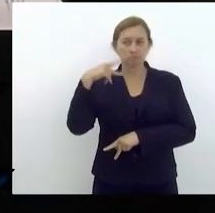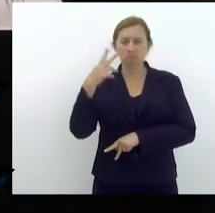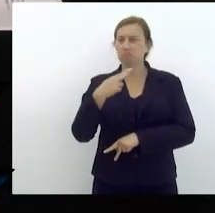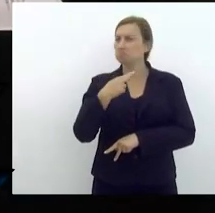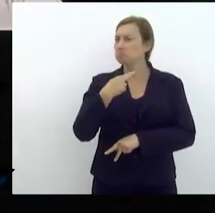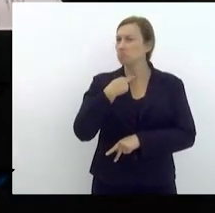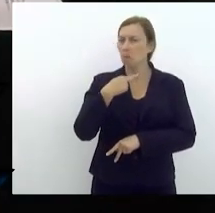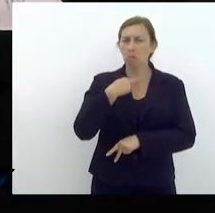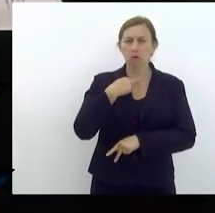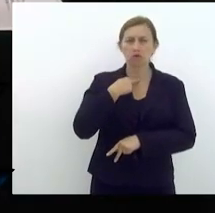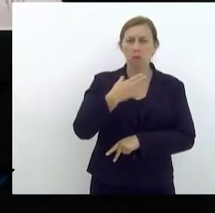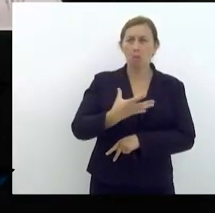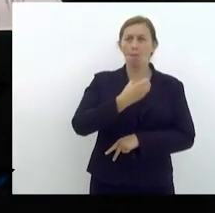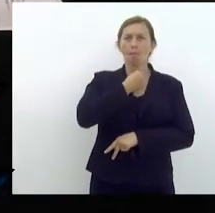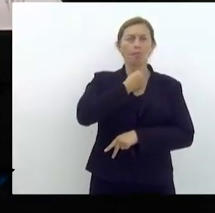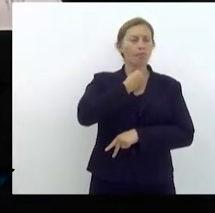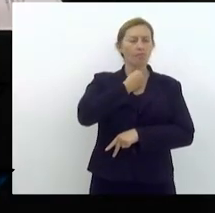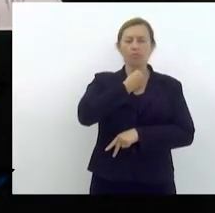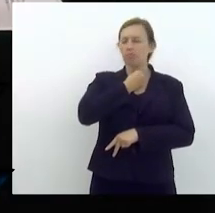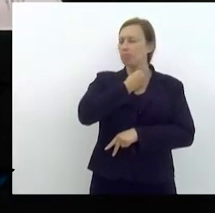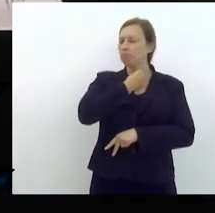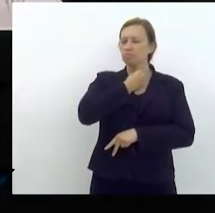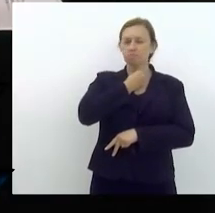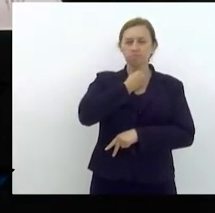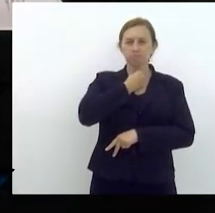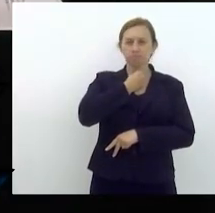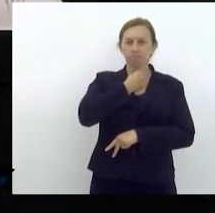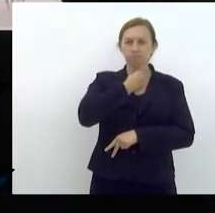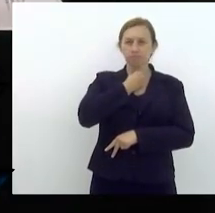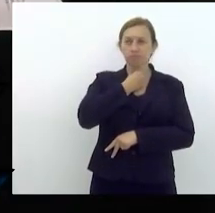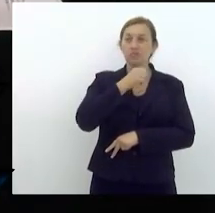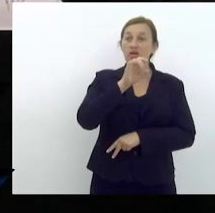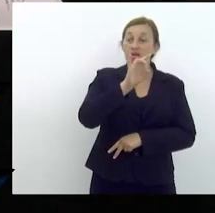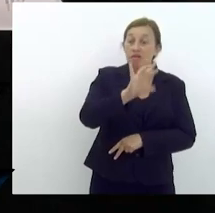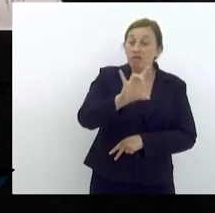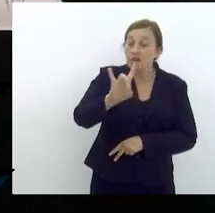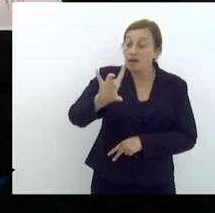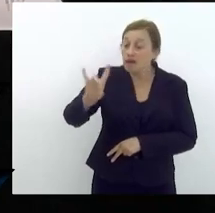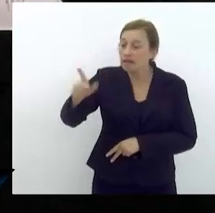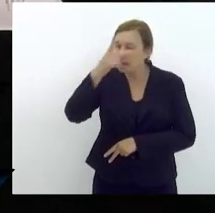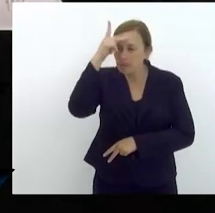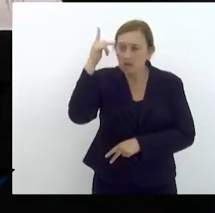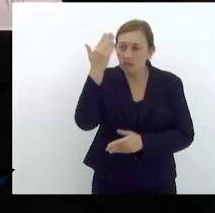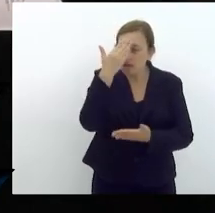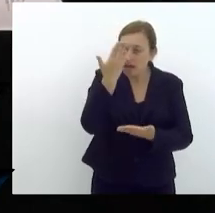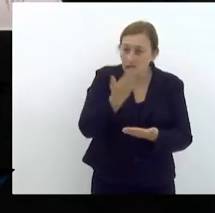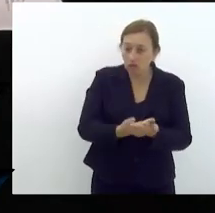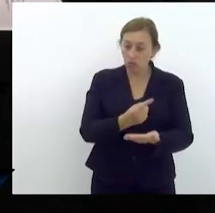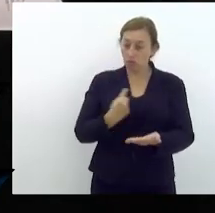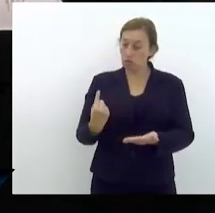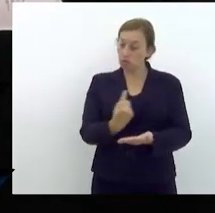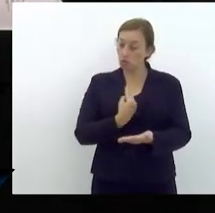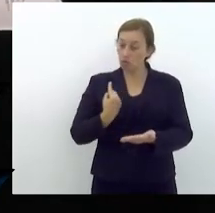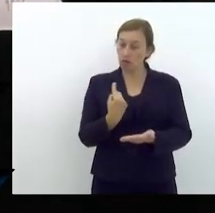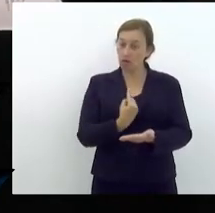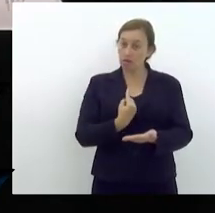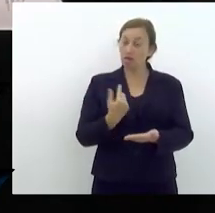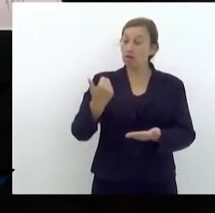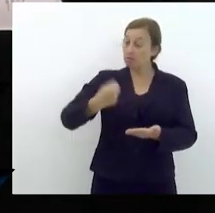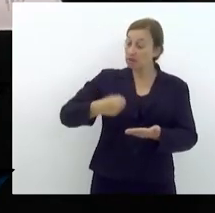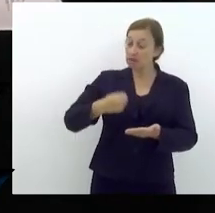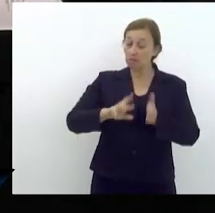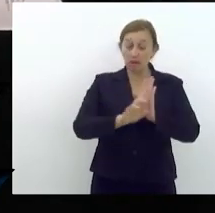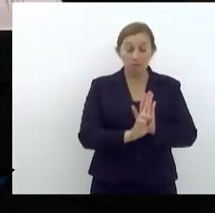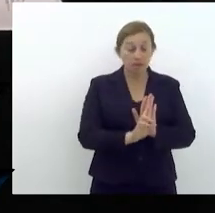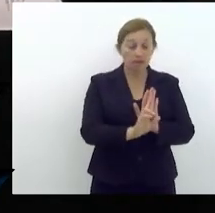podemos silenciar cada foto que nos deram é para que representamos o